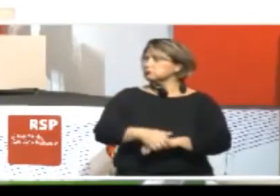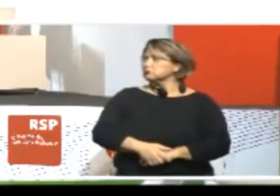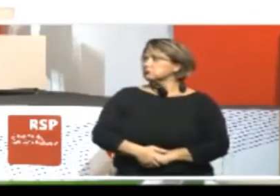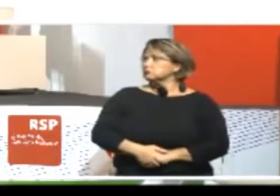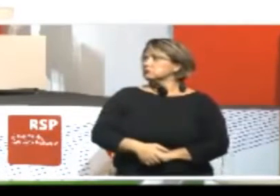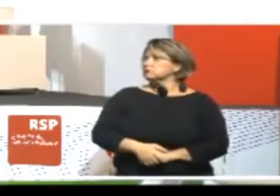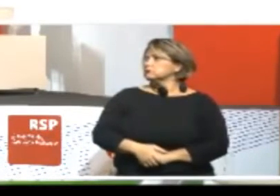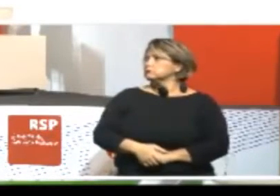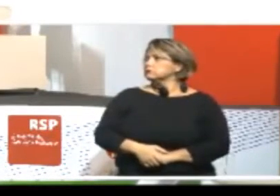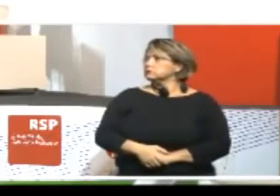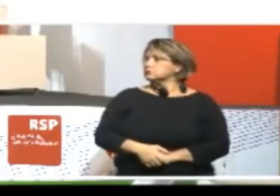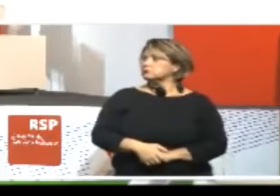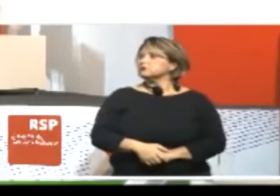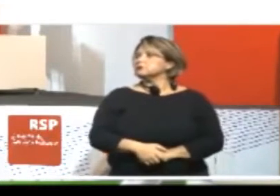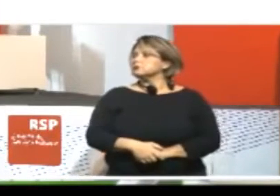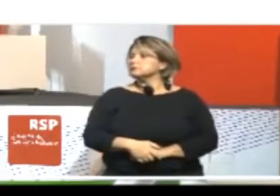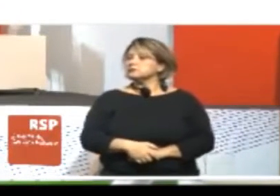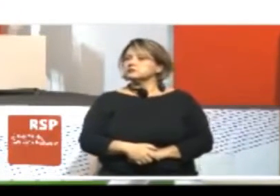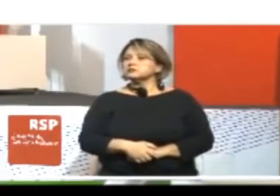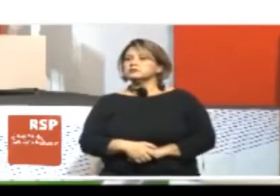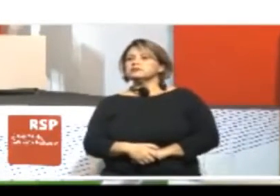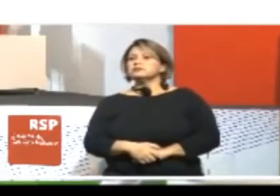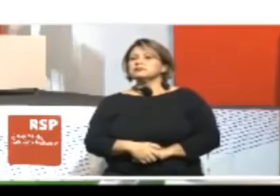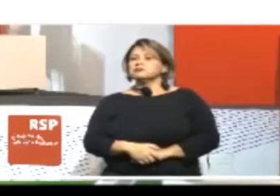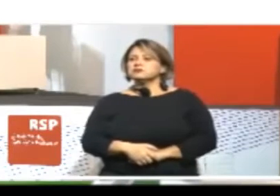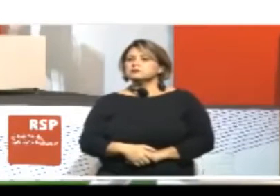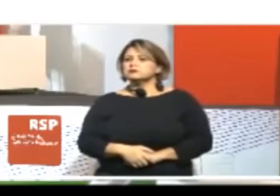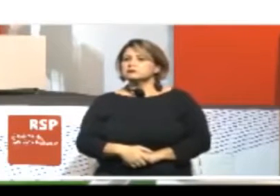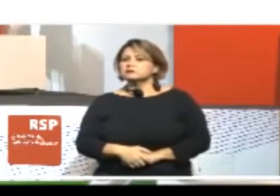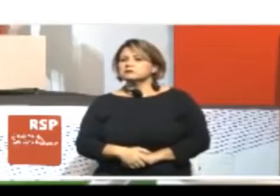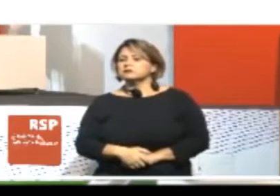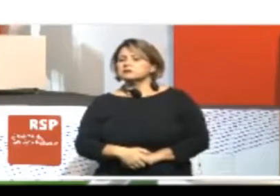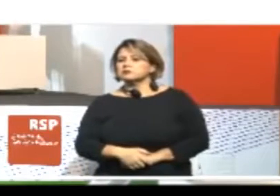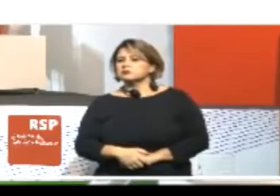Tá. O tema da inovação